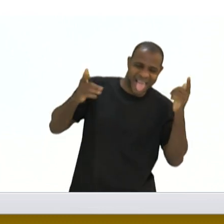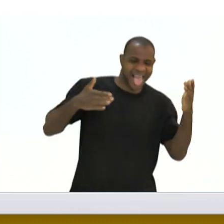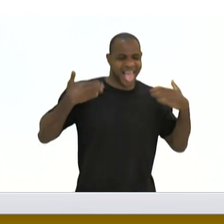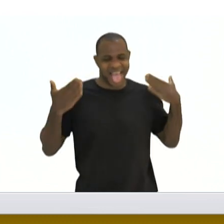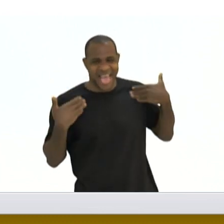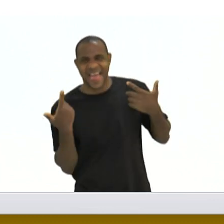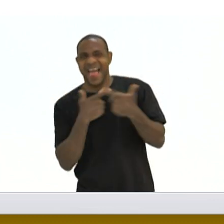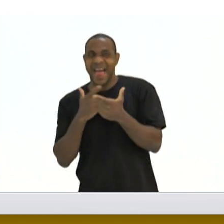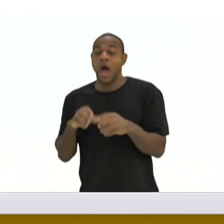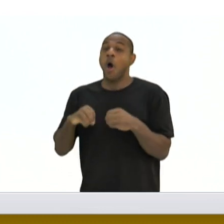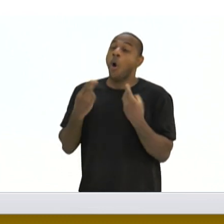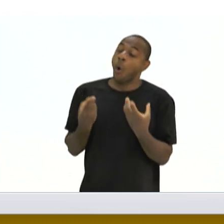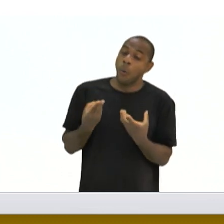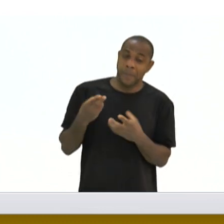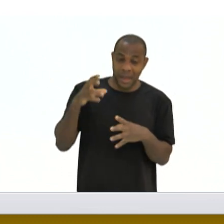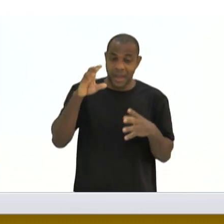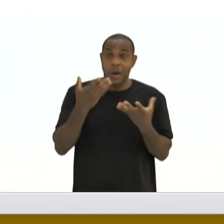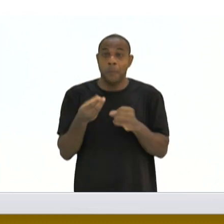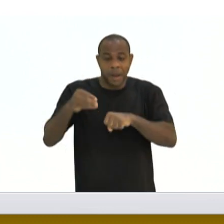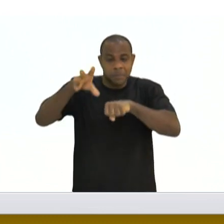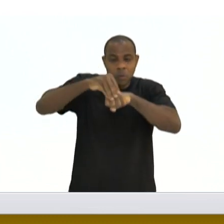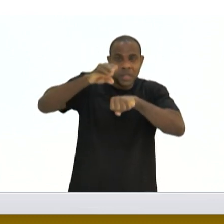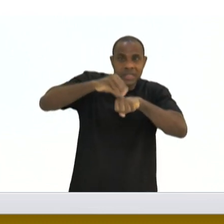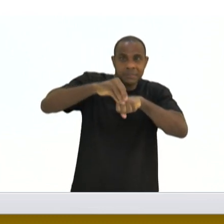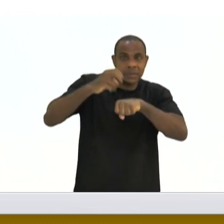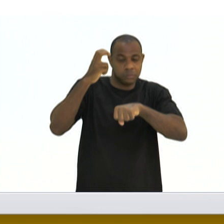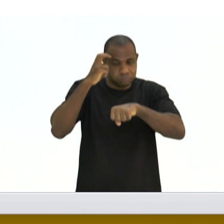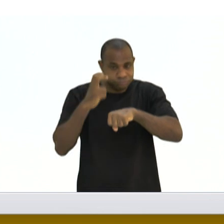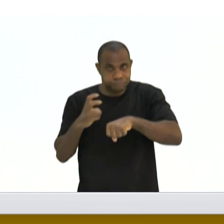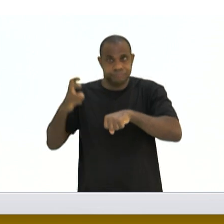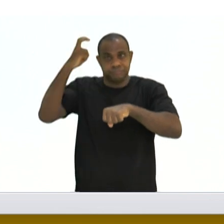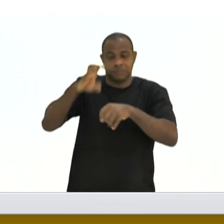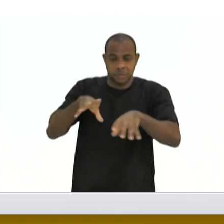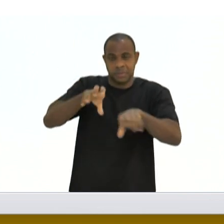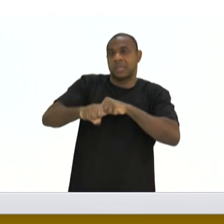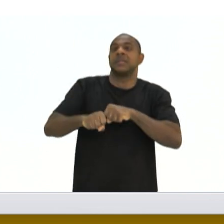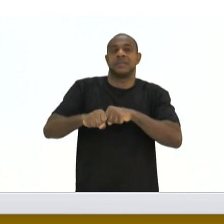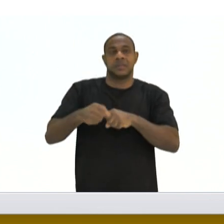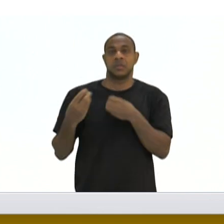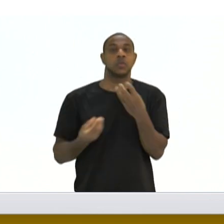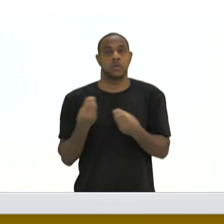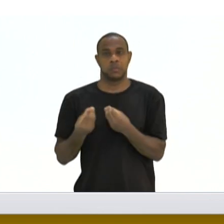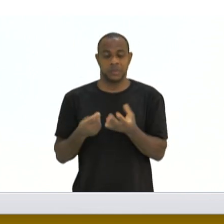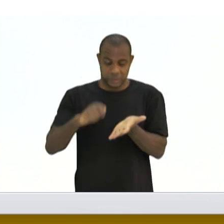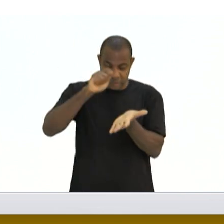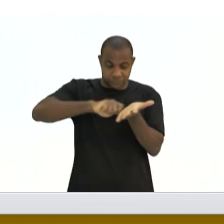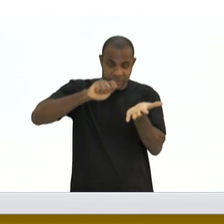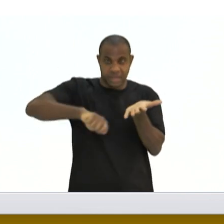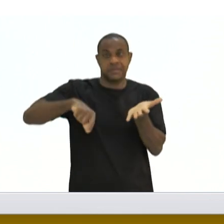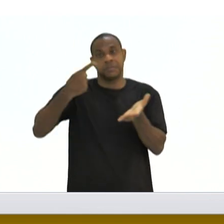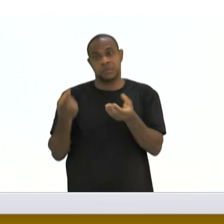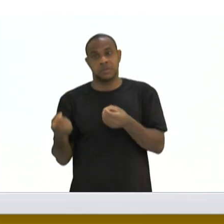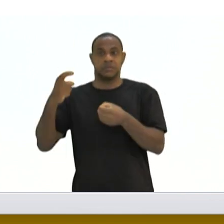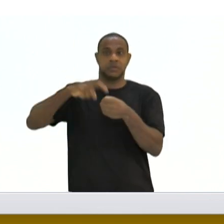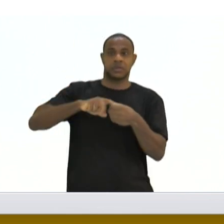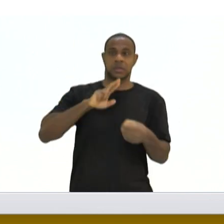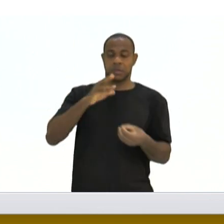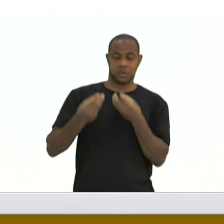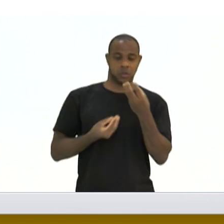sua formação intelectual conte-nos por escrito um tempinho para você e já voltamos